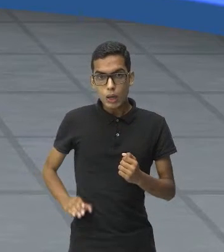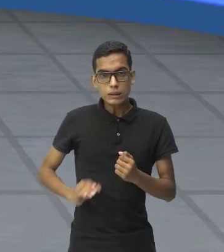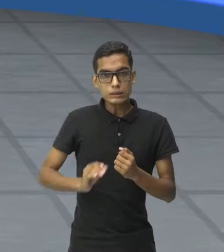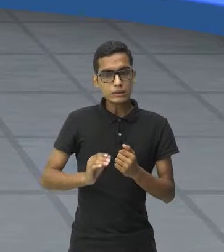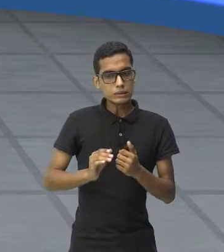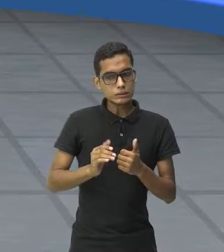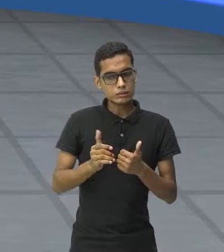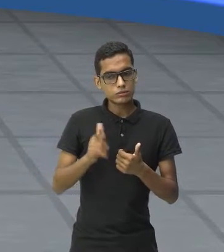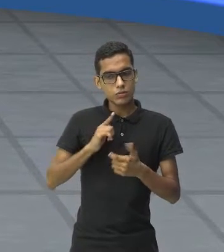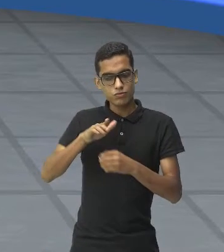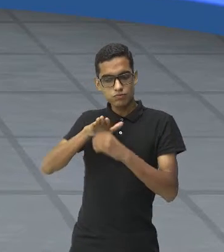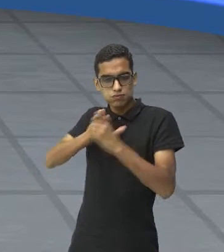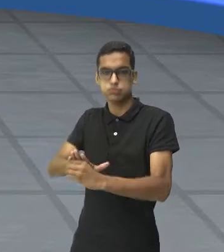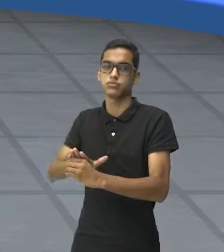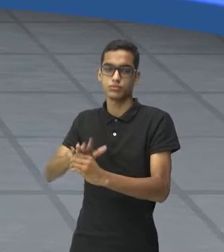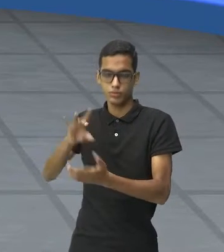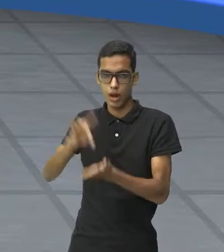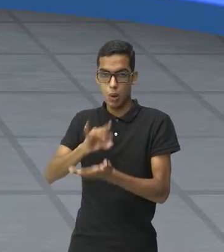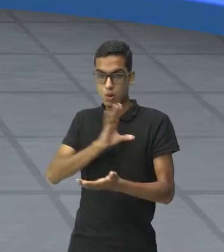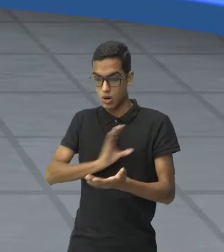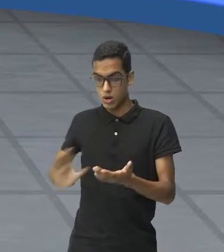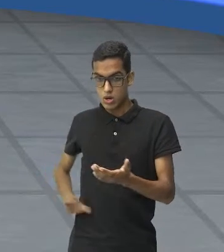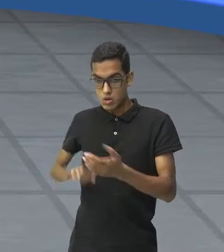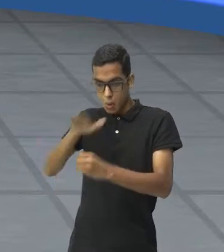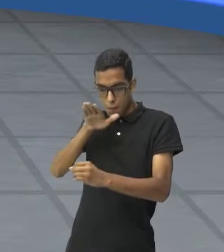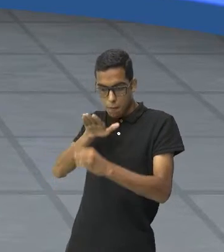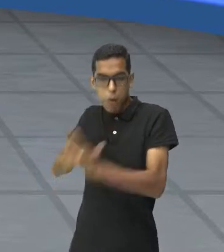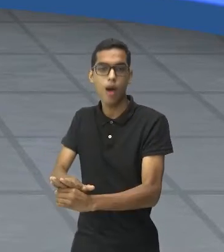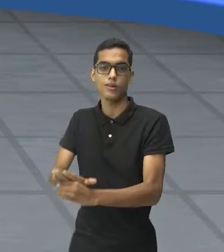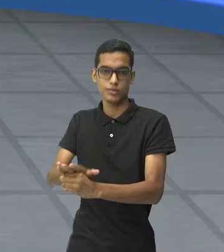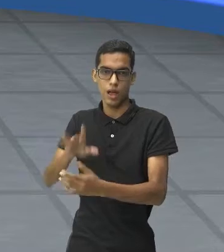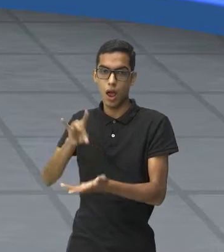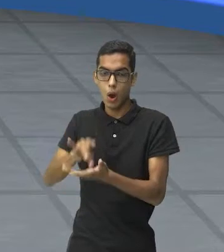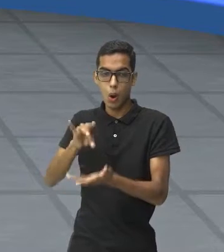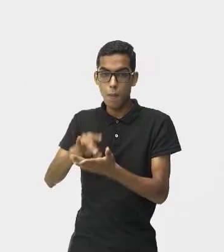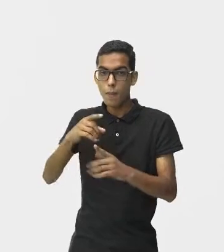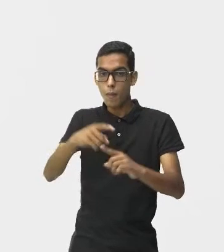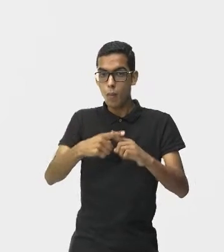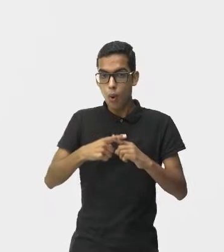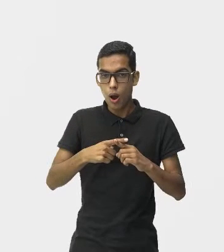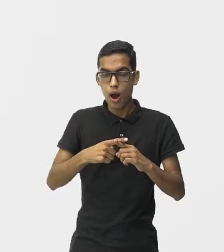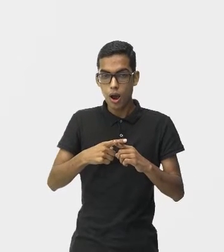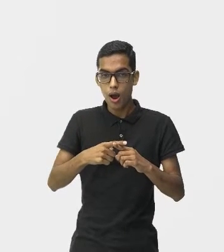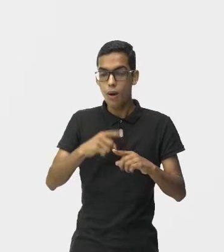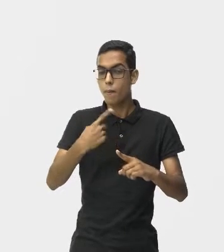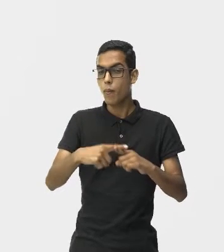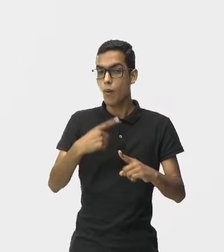brutalmente reprimidas. E a gente vai começar a entender o porquê agora, gente. Próxima cartela.